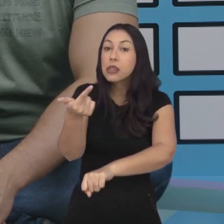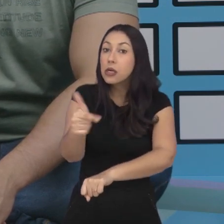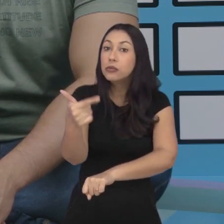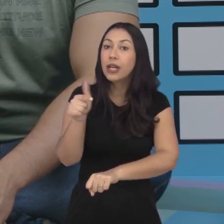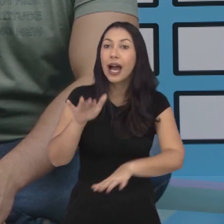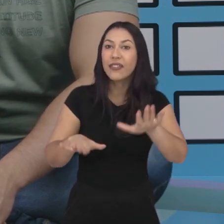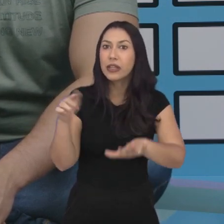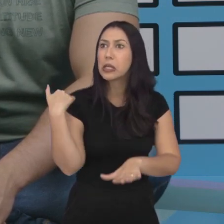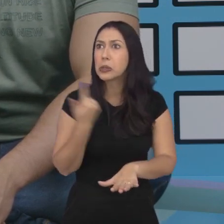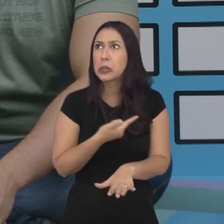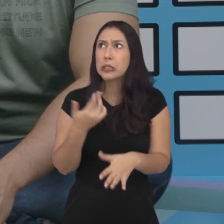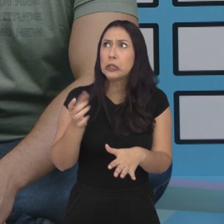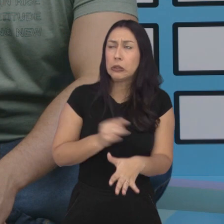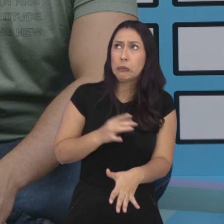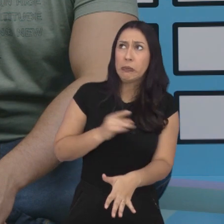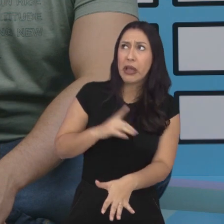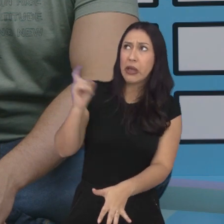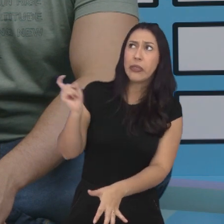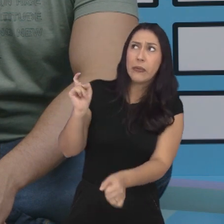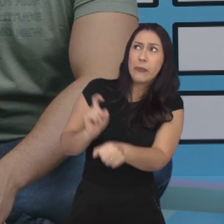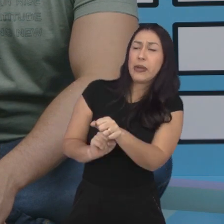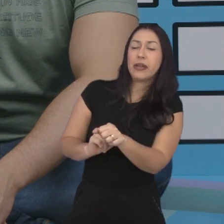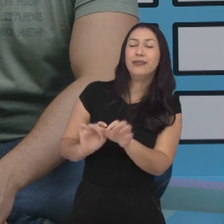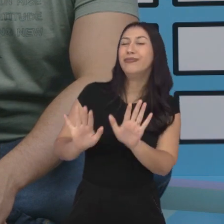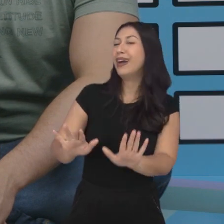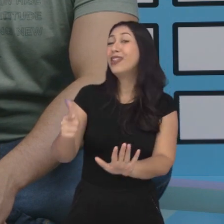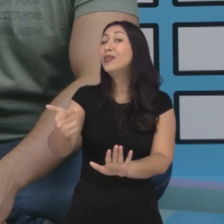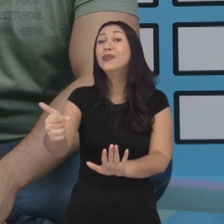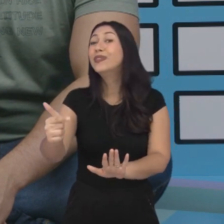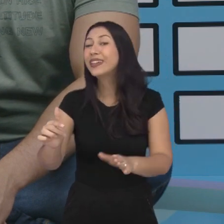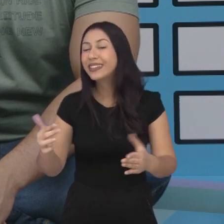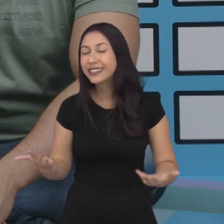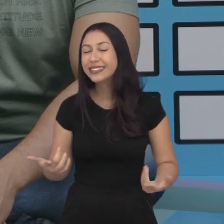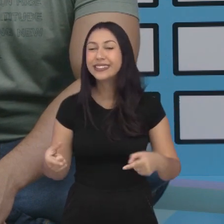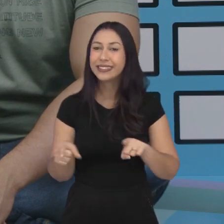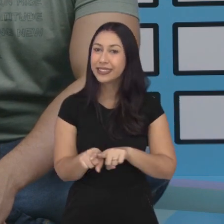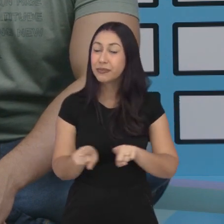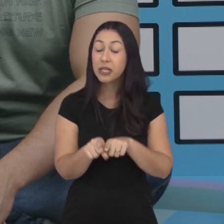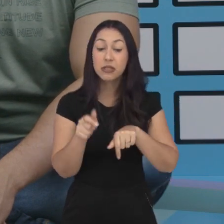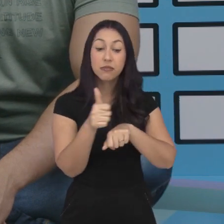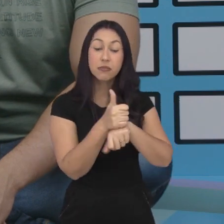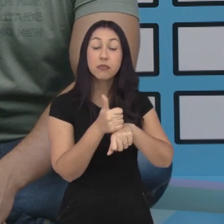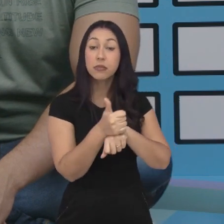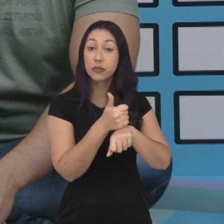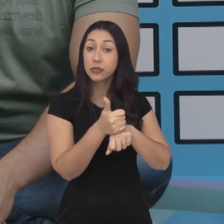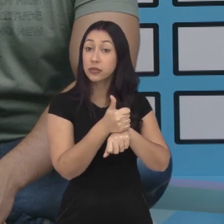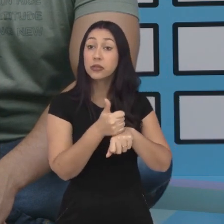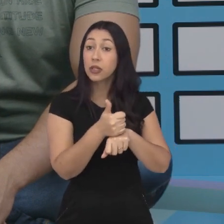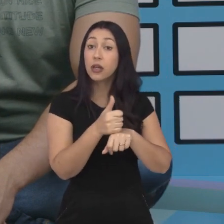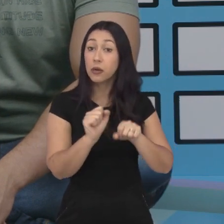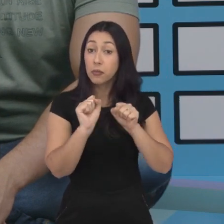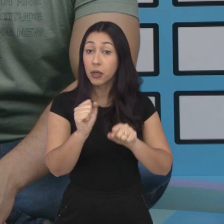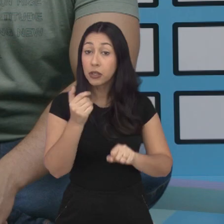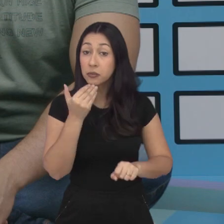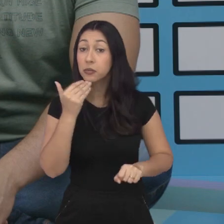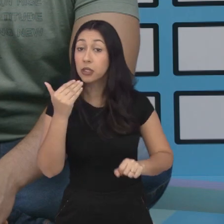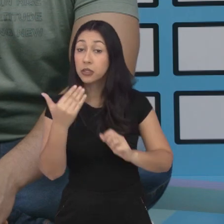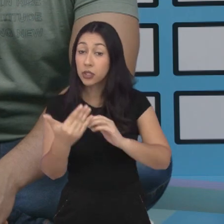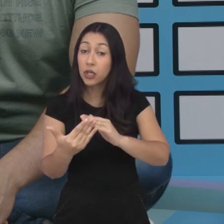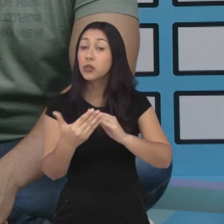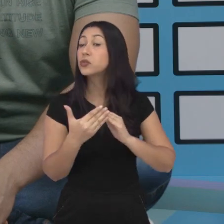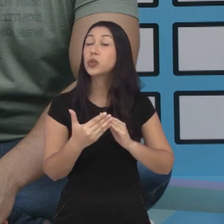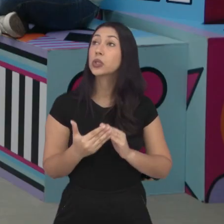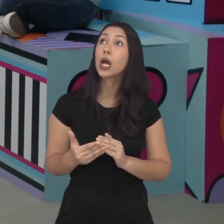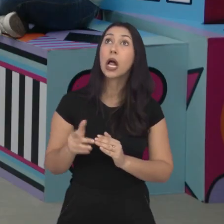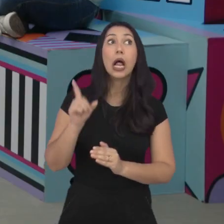né, associou a abelha ali ao perigo, mas a maior parte não tem ferrão. Inclusive esses criadores, por exemplo, você pode pedir ajuda